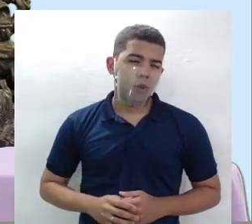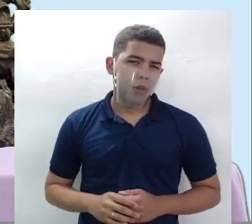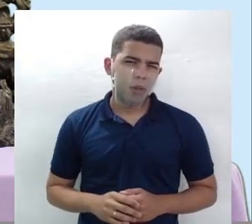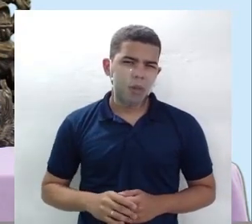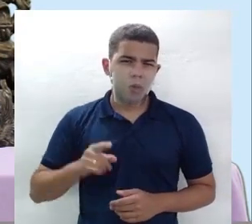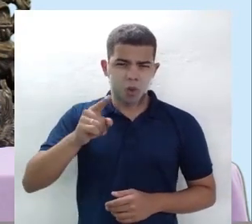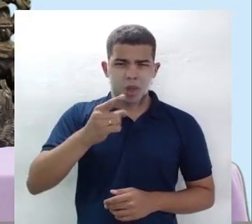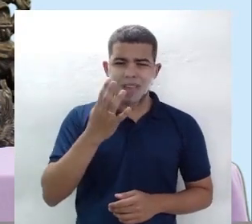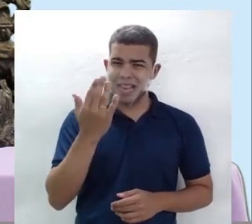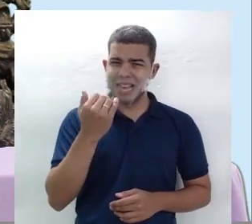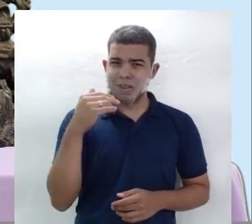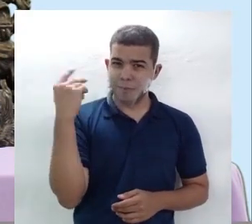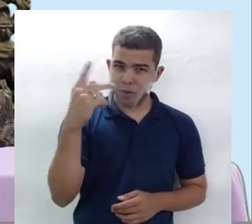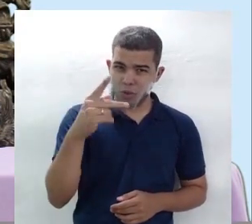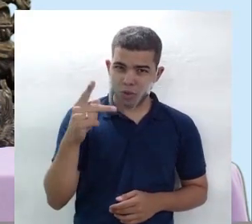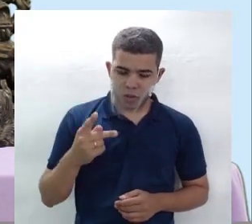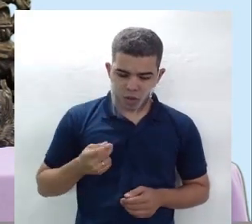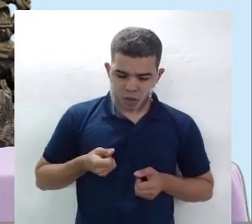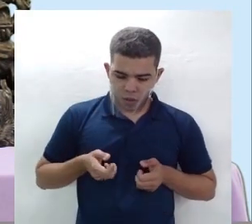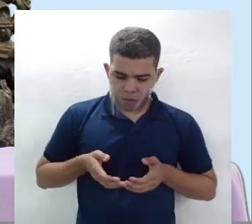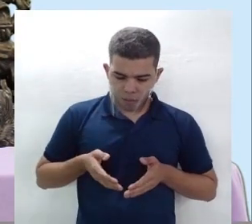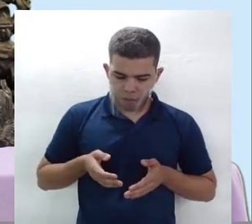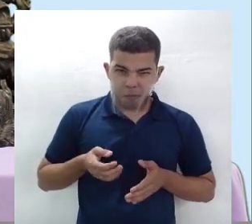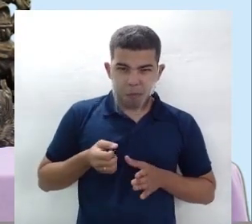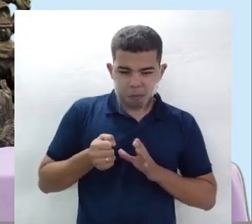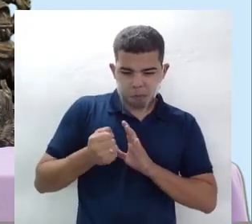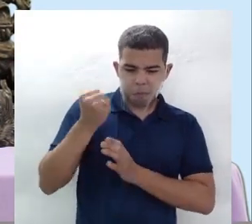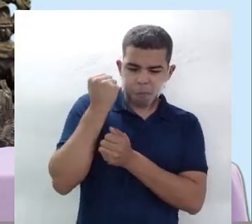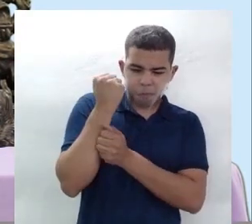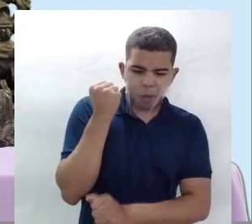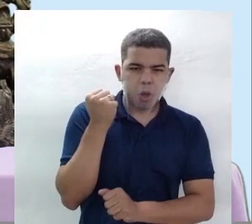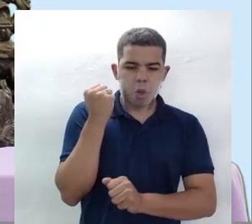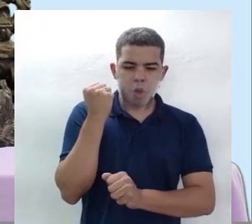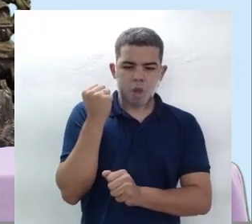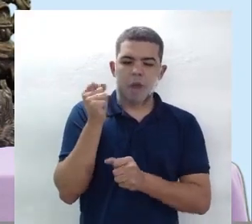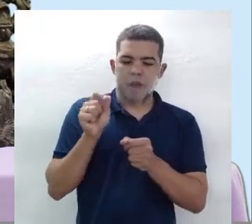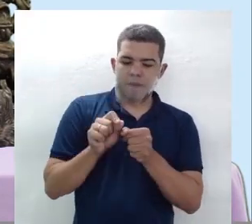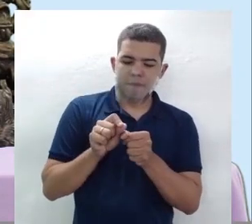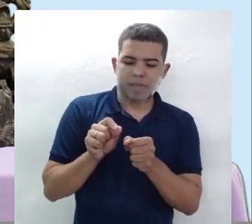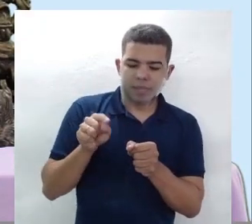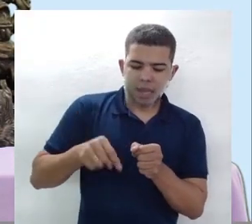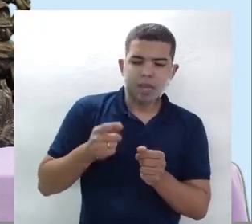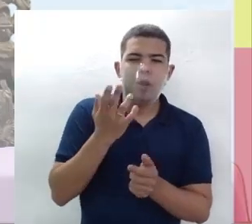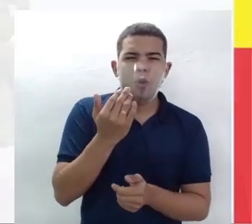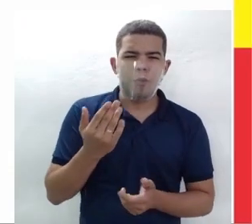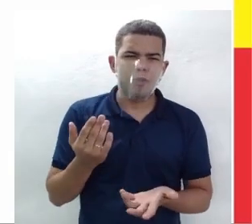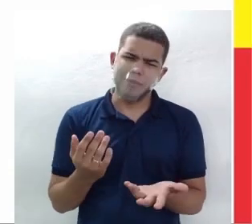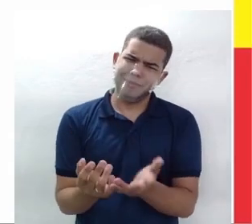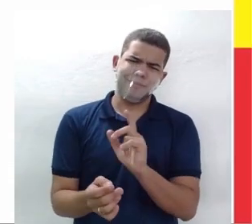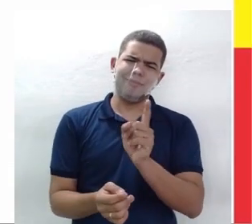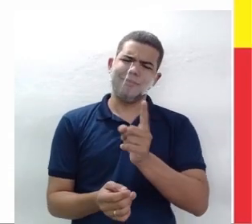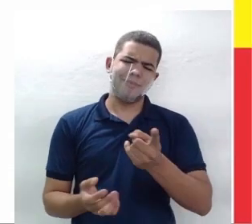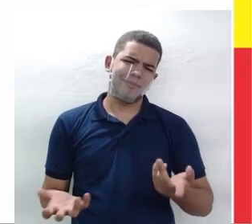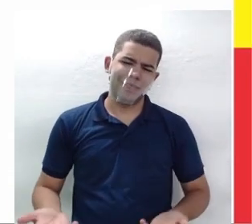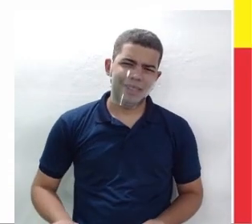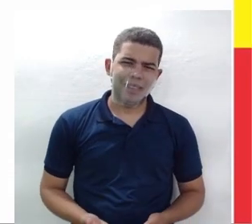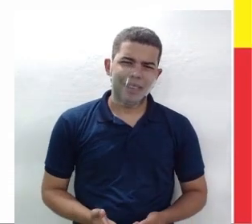Então, quando se fala da forma química do carbono, a gente tem aí os organismos que